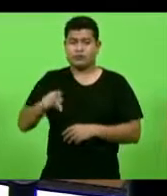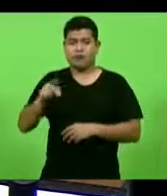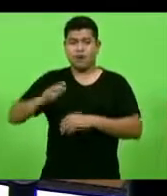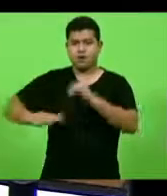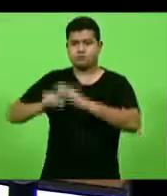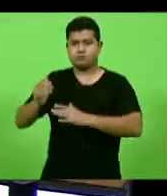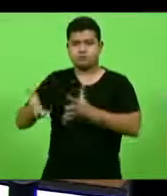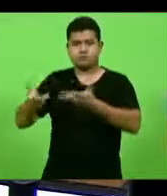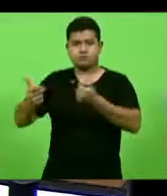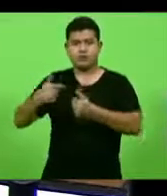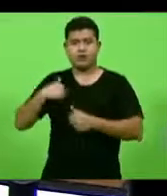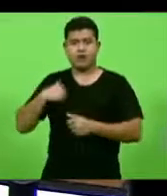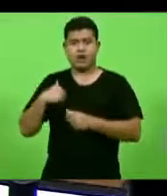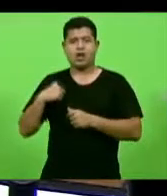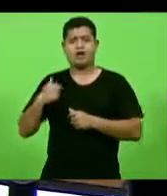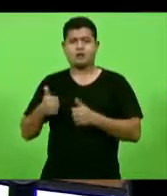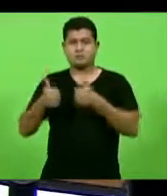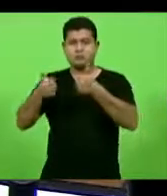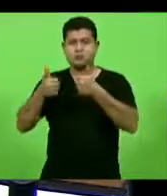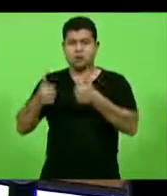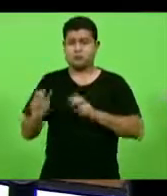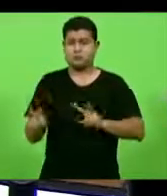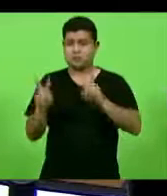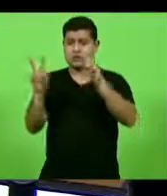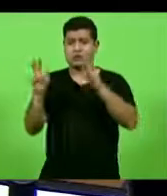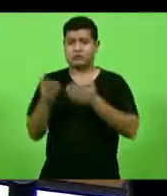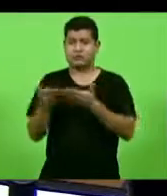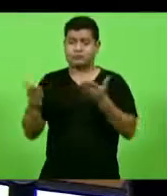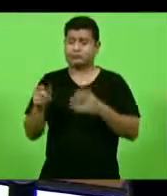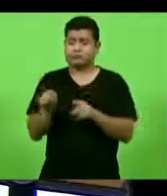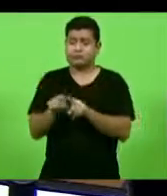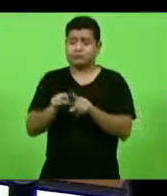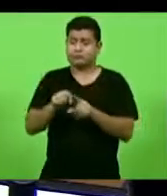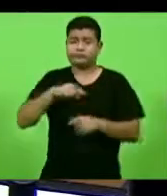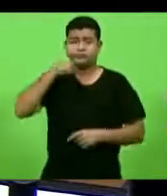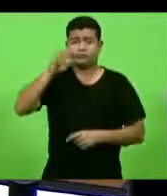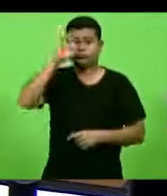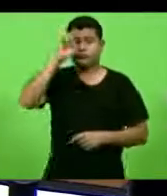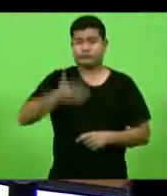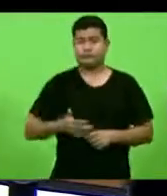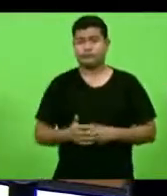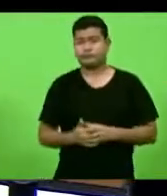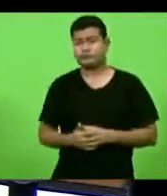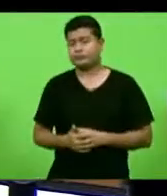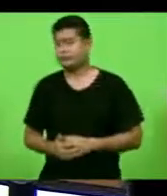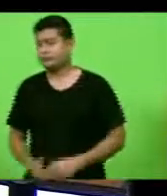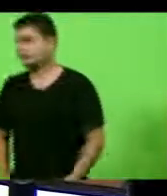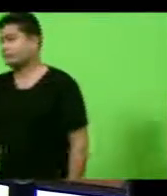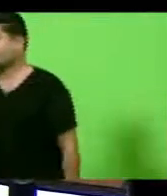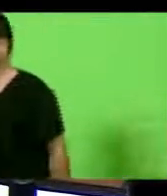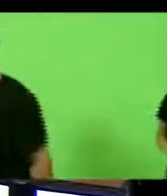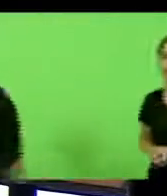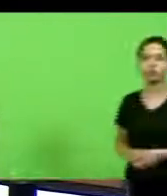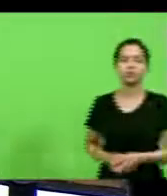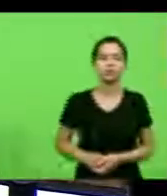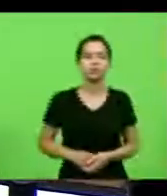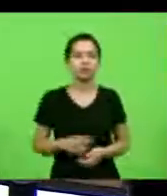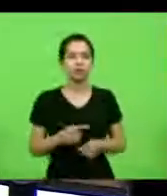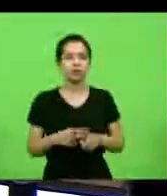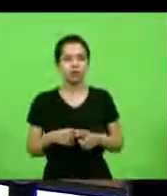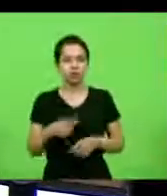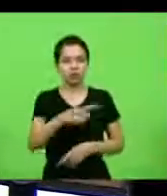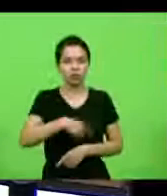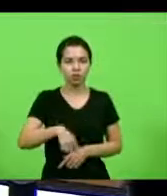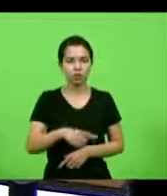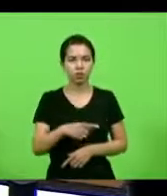qualificado, capacitado, bem valorizado, também não resolve. Porque, vejam bem, nossos professores da